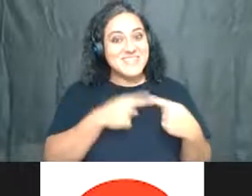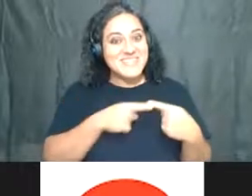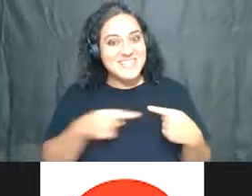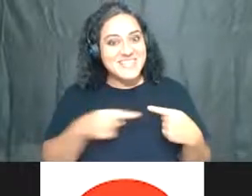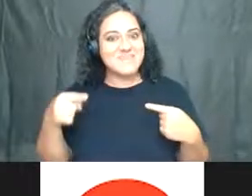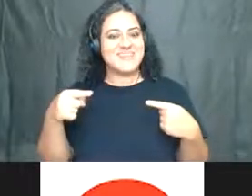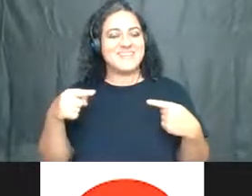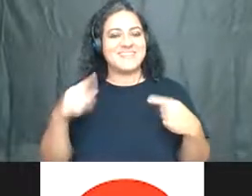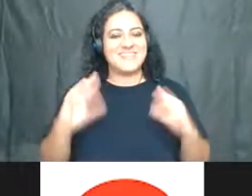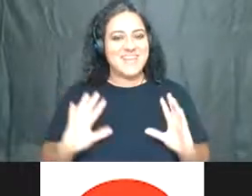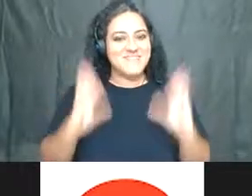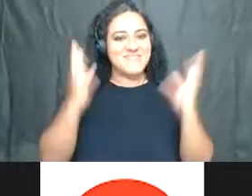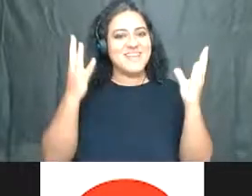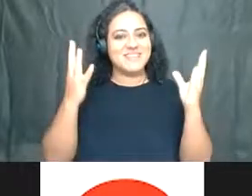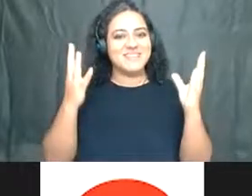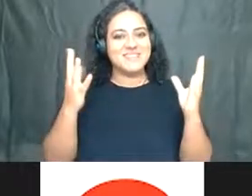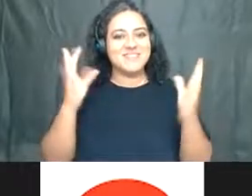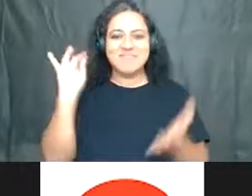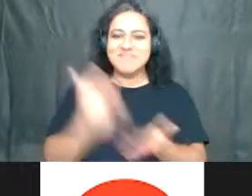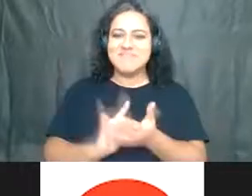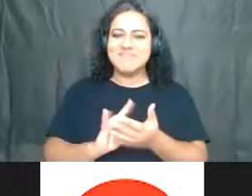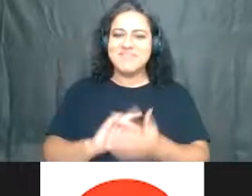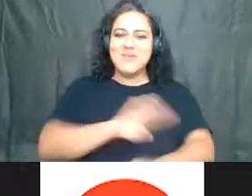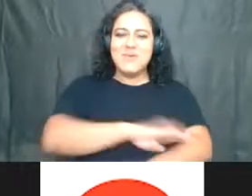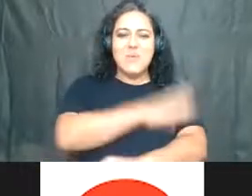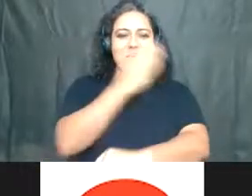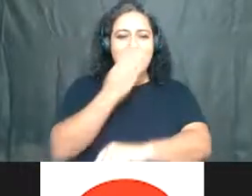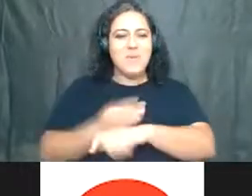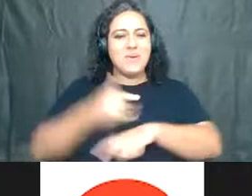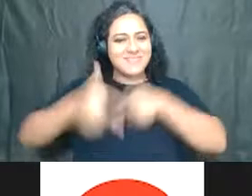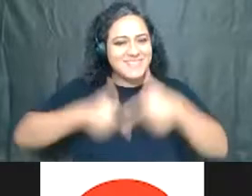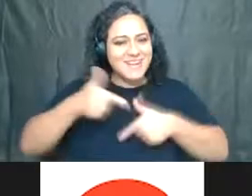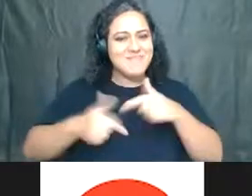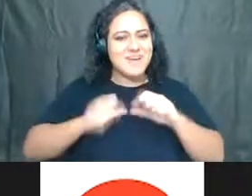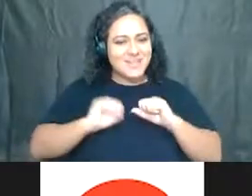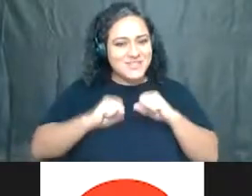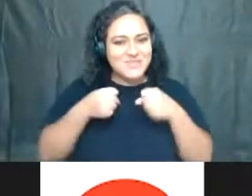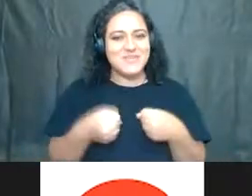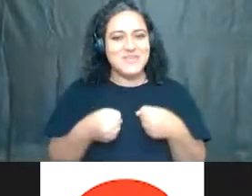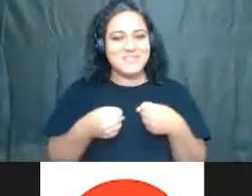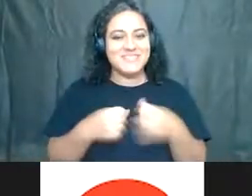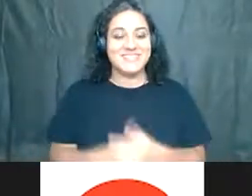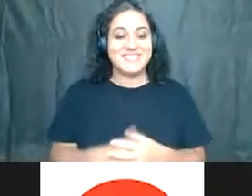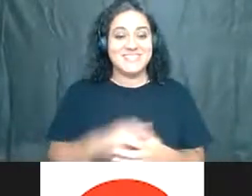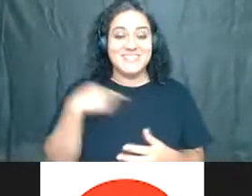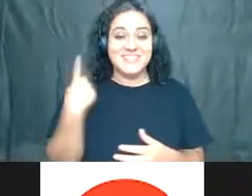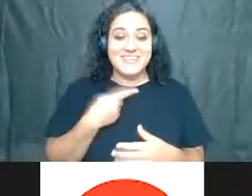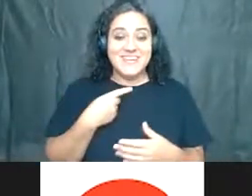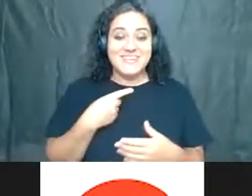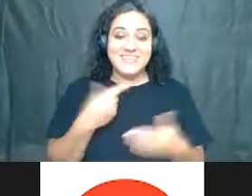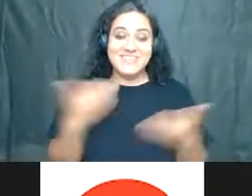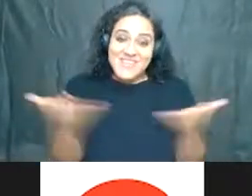evento, uma verdadeira jornada de muito trabalho, muito esforço, nós chegamos aqui ao